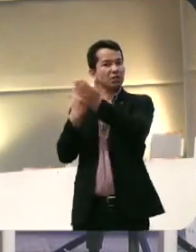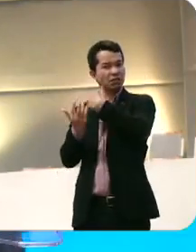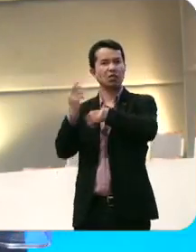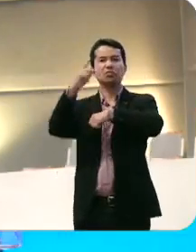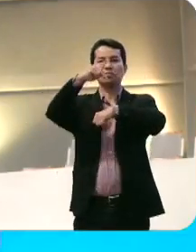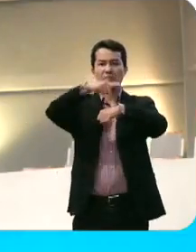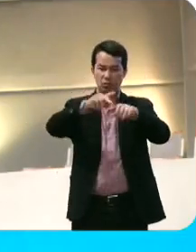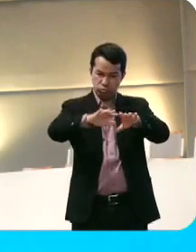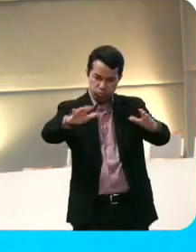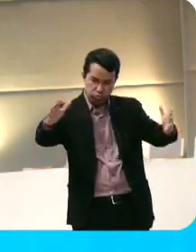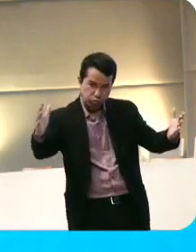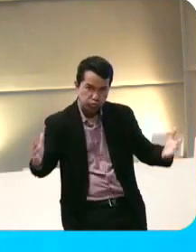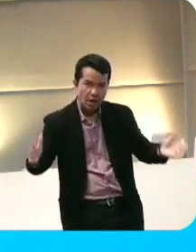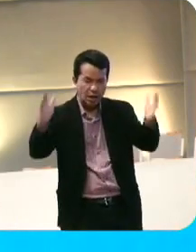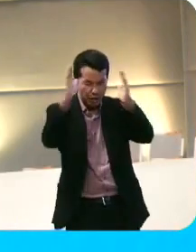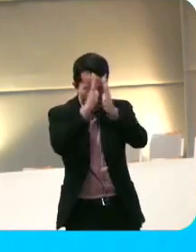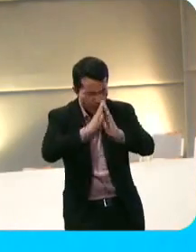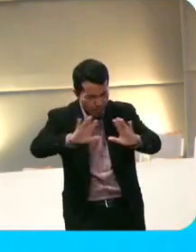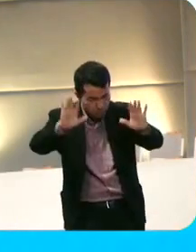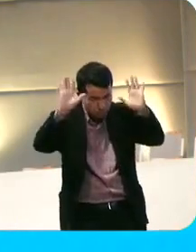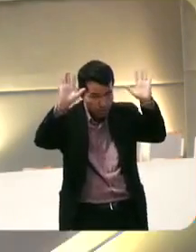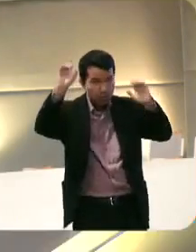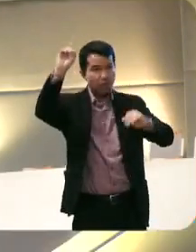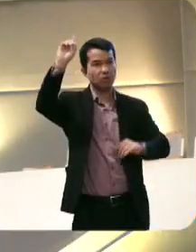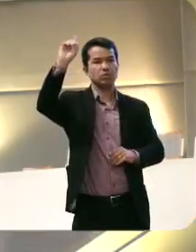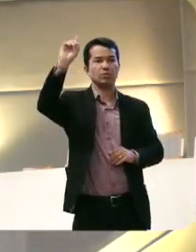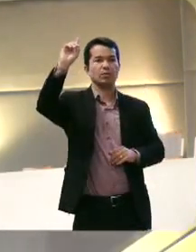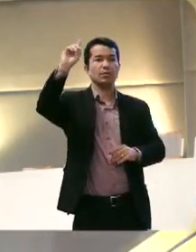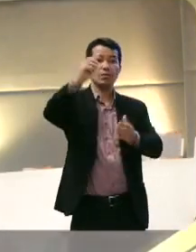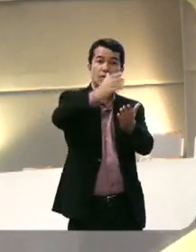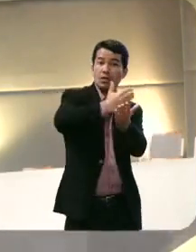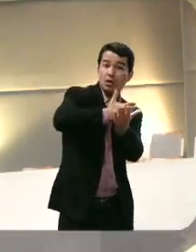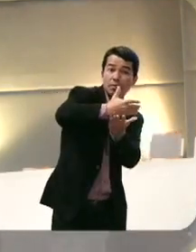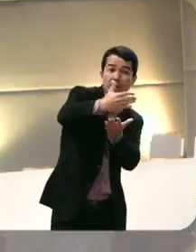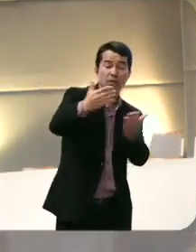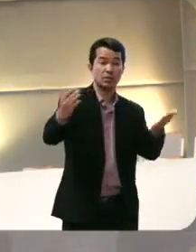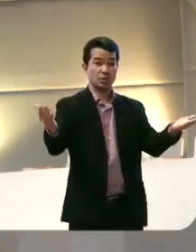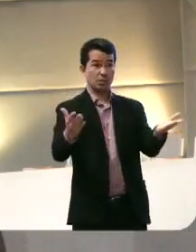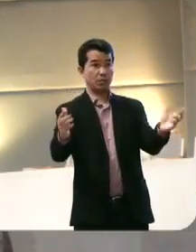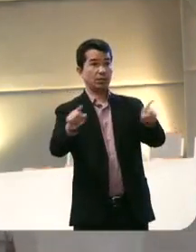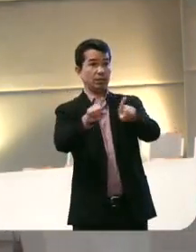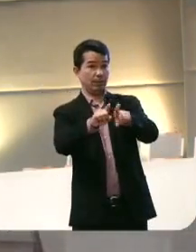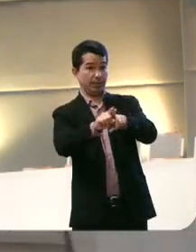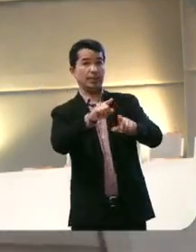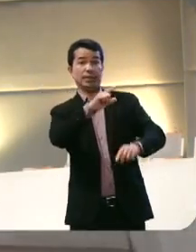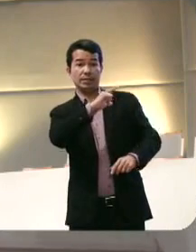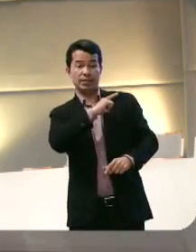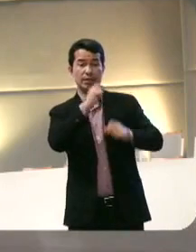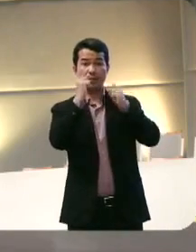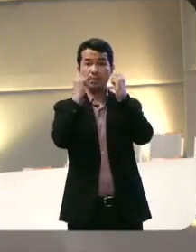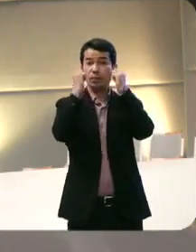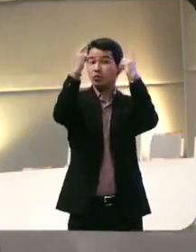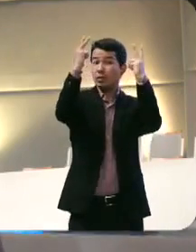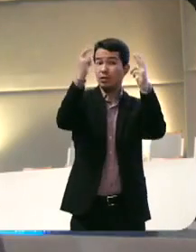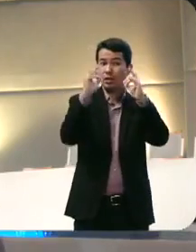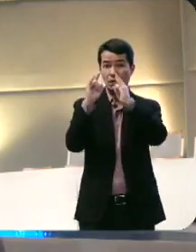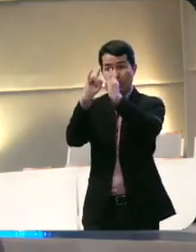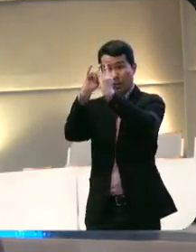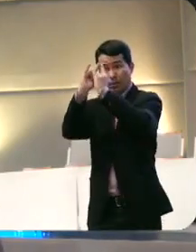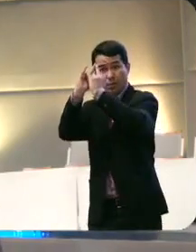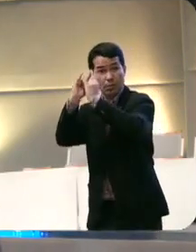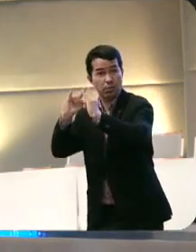que ele faz é construir uma tenda. Não era o tabernáculo, era uma tenda chamada